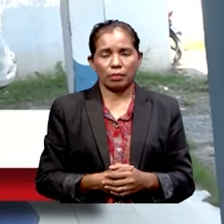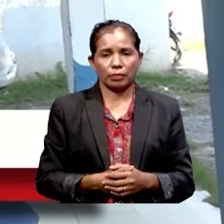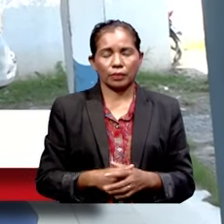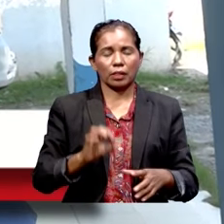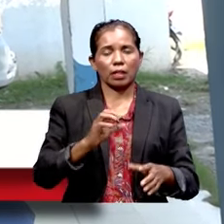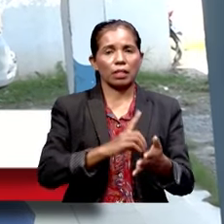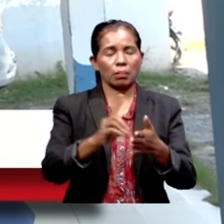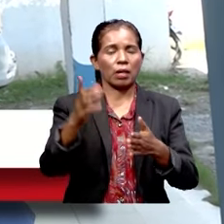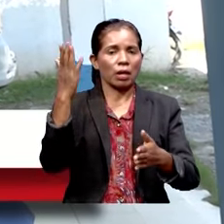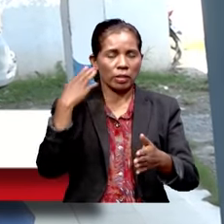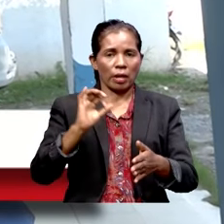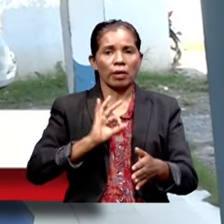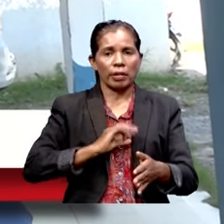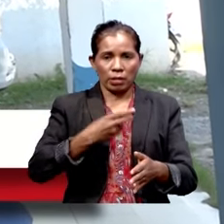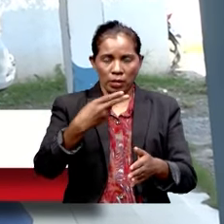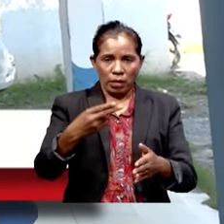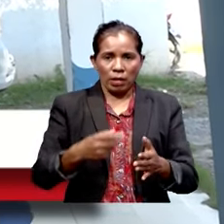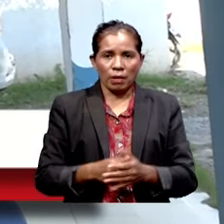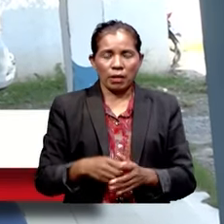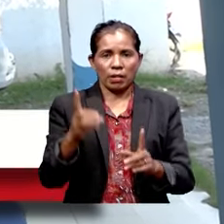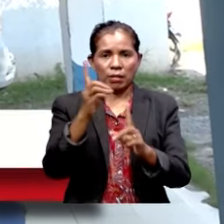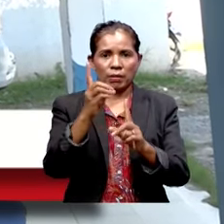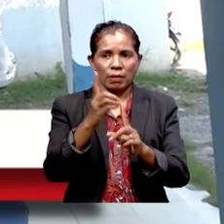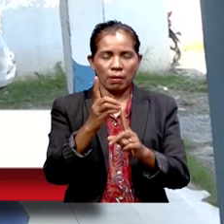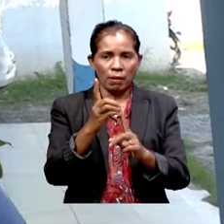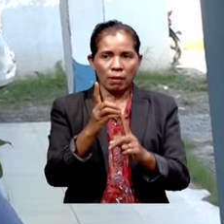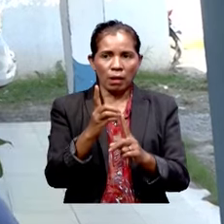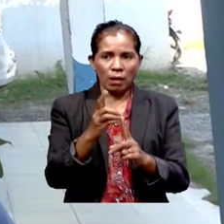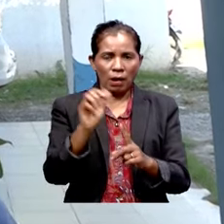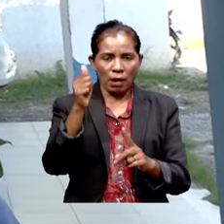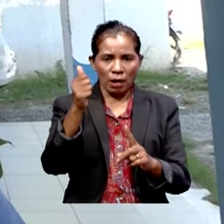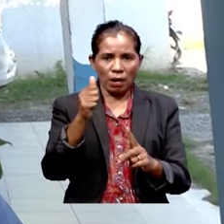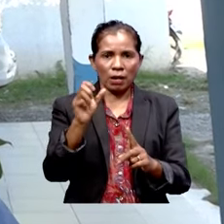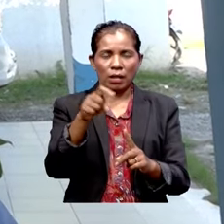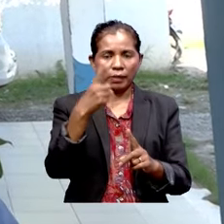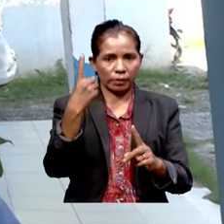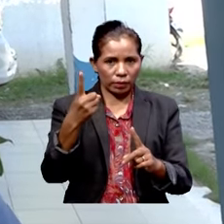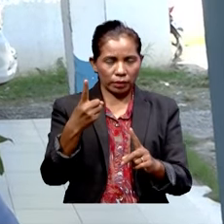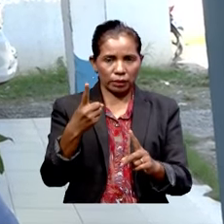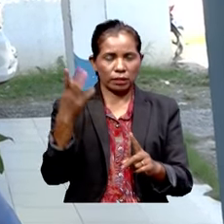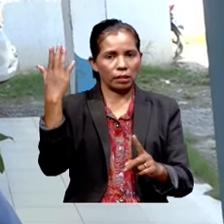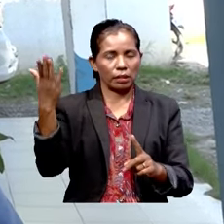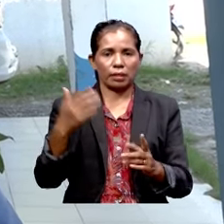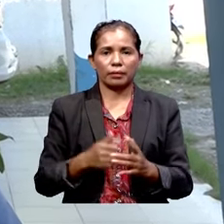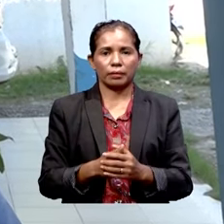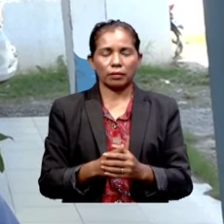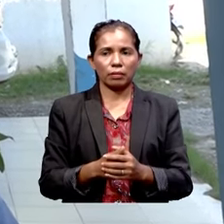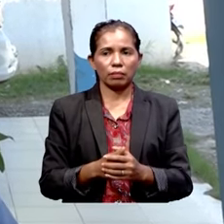e a semana coto, e a dia 10 ou dia 11, mesmo acontece e a